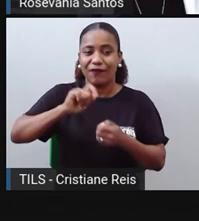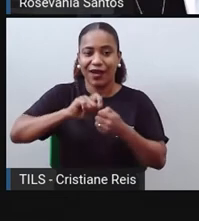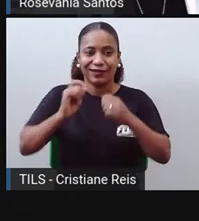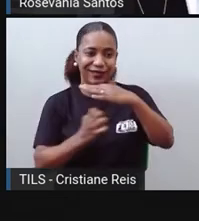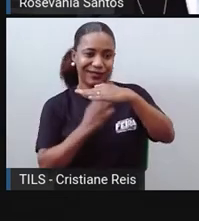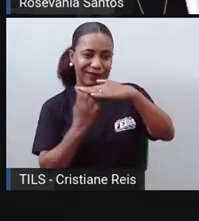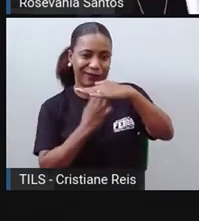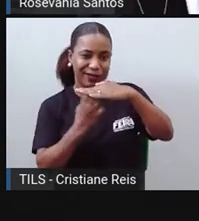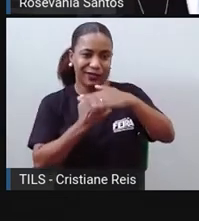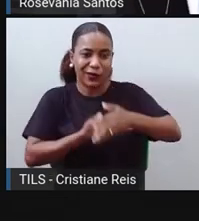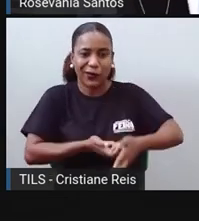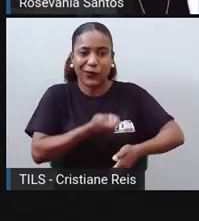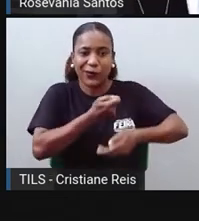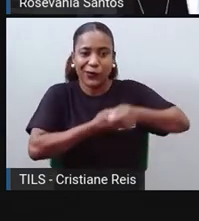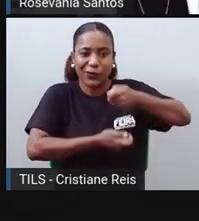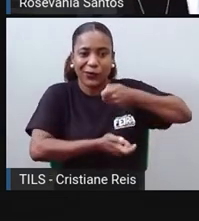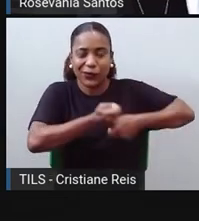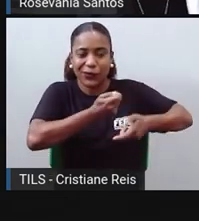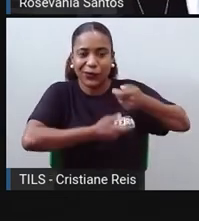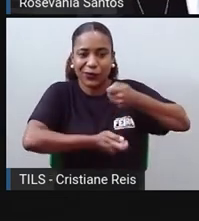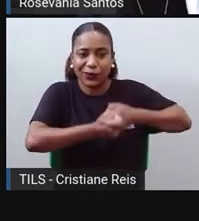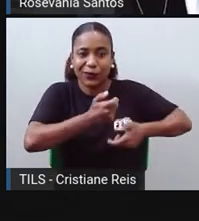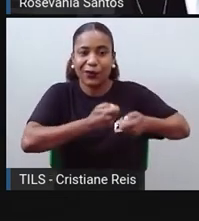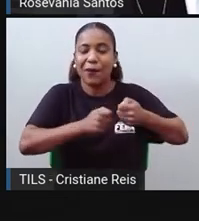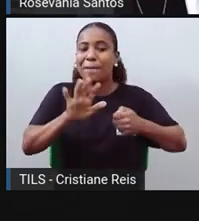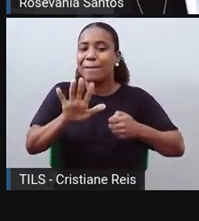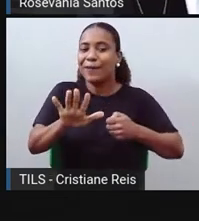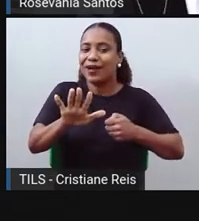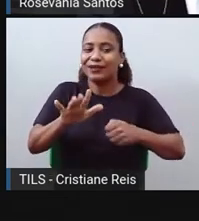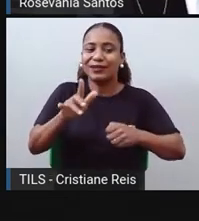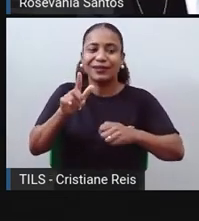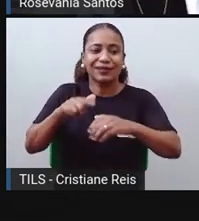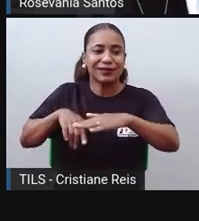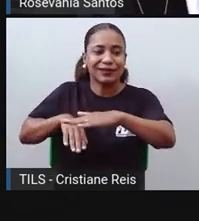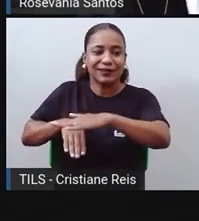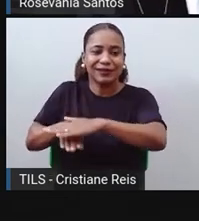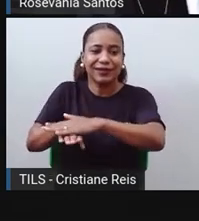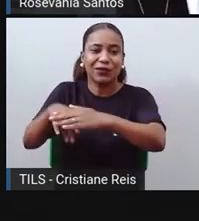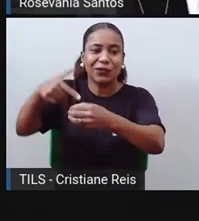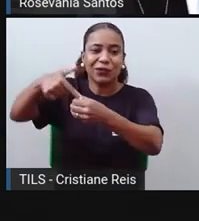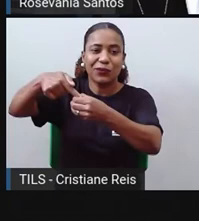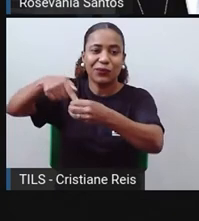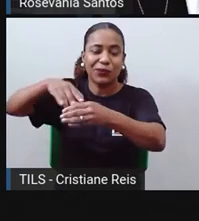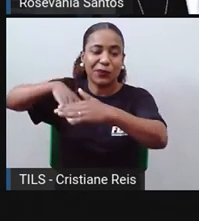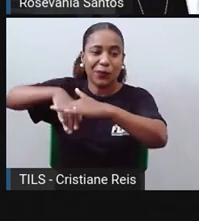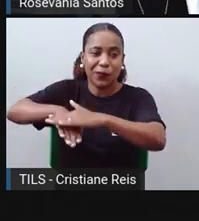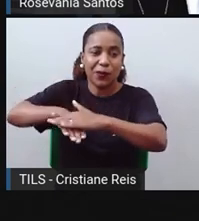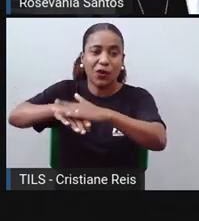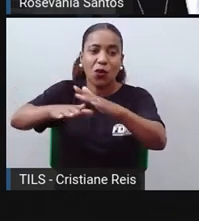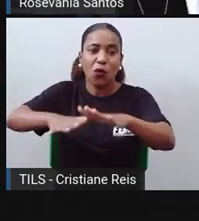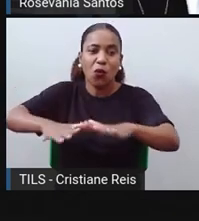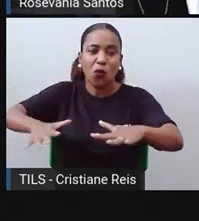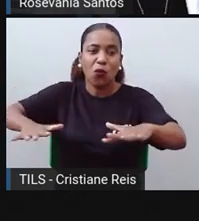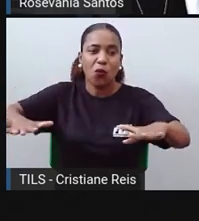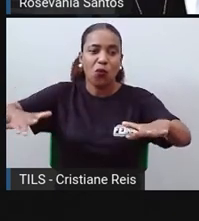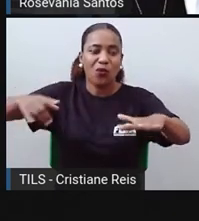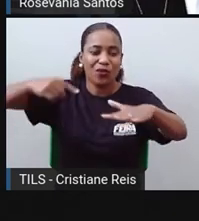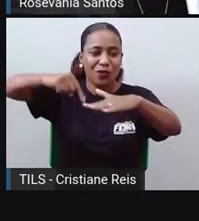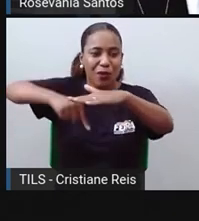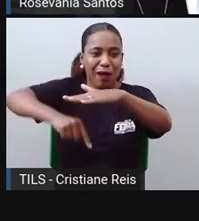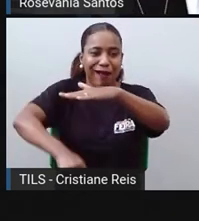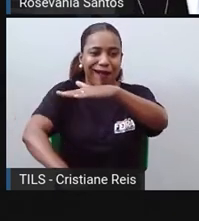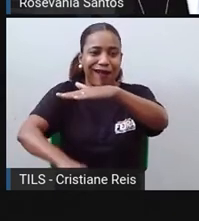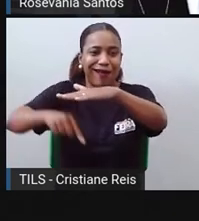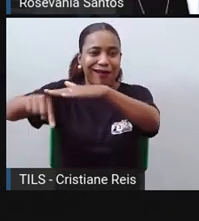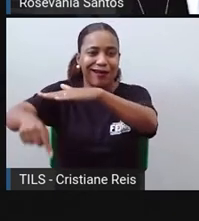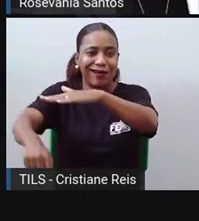reservas, nós vamos encontrar aqui no Oriente Médio. Eles não são os maiores, ó, aqui você está vendo o Iraque, o oitavo, o Irã, o